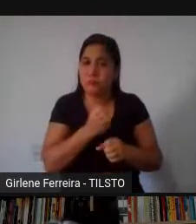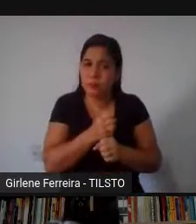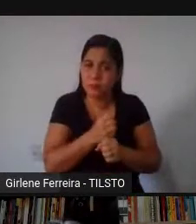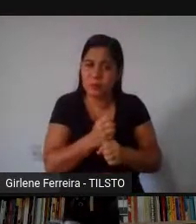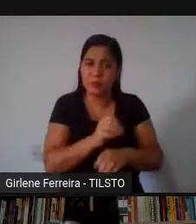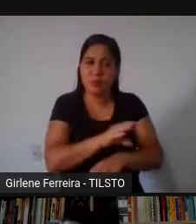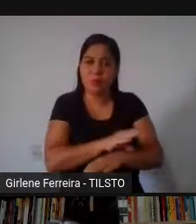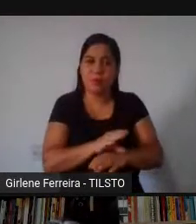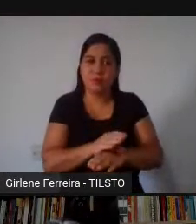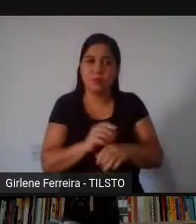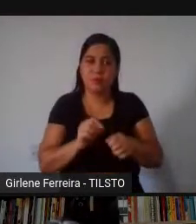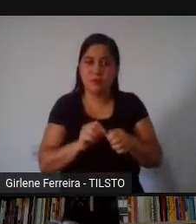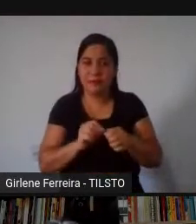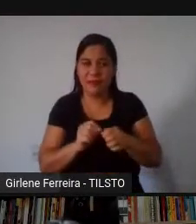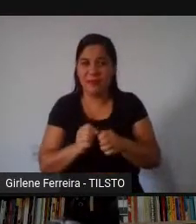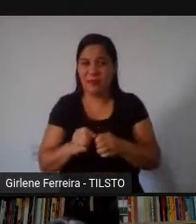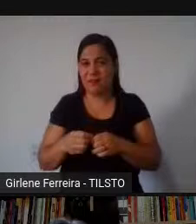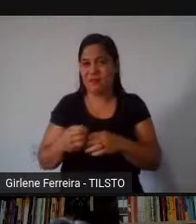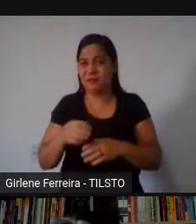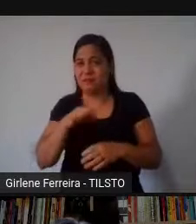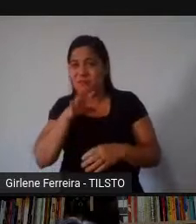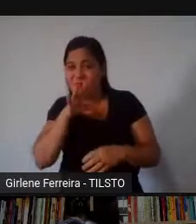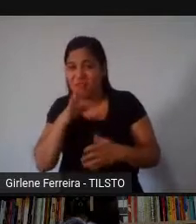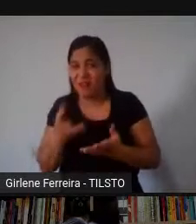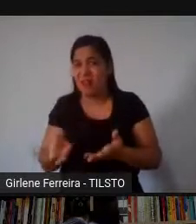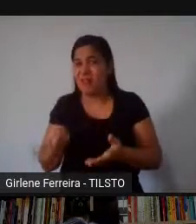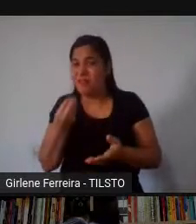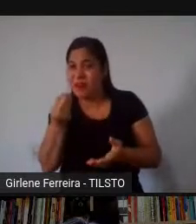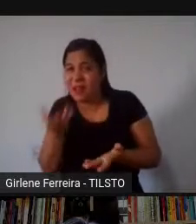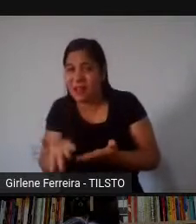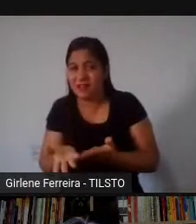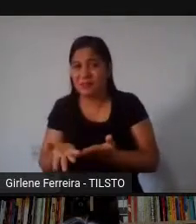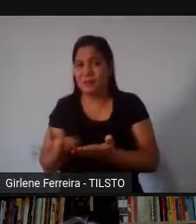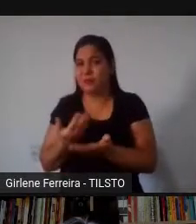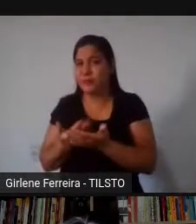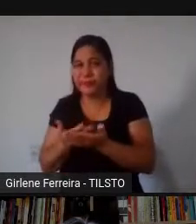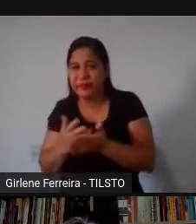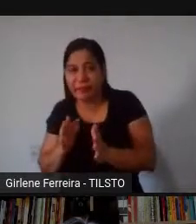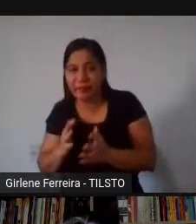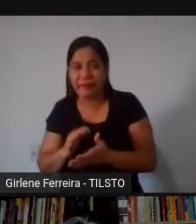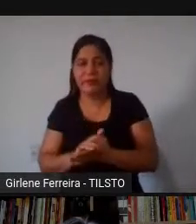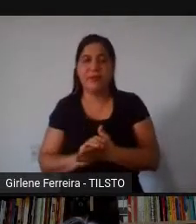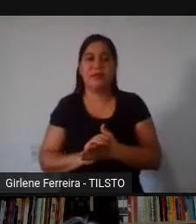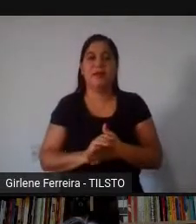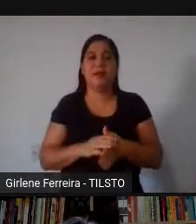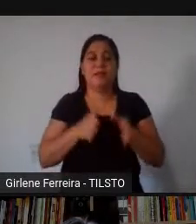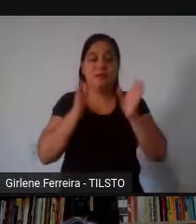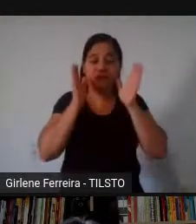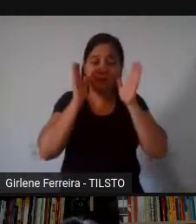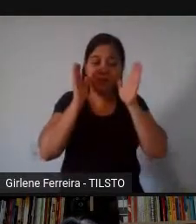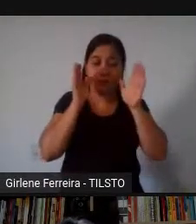E agora, não é mais... Então, assim, a vantagem é nesse sentido, né?